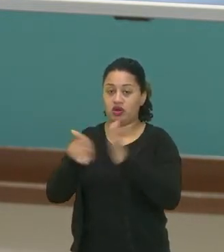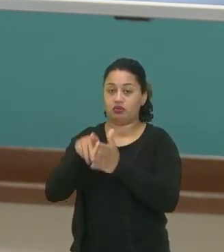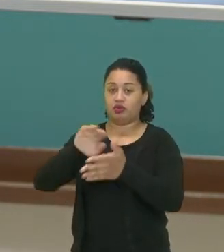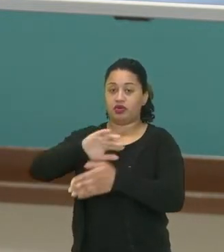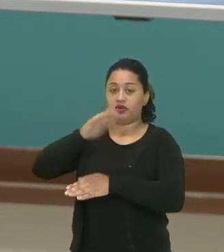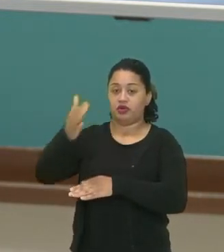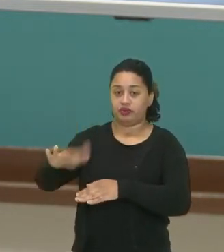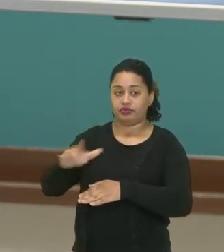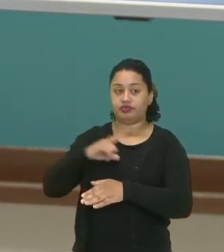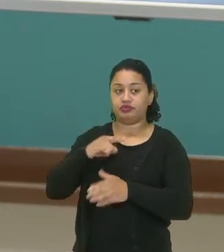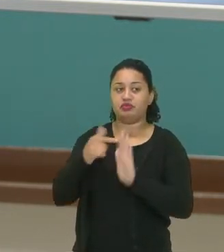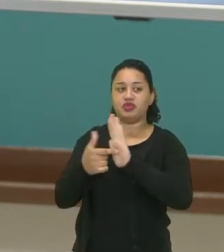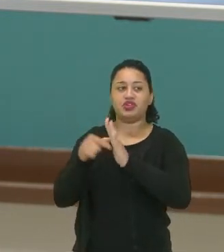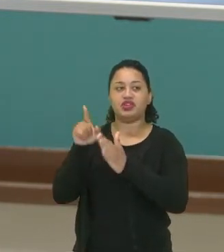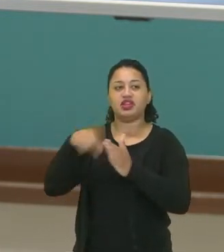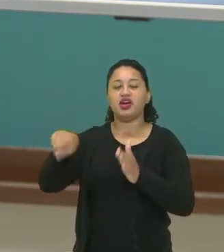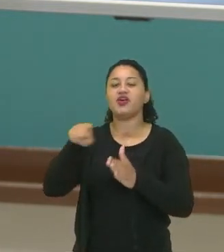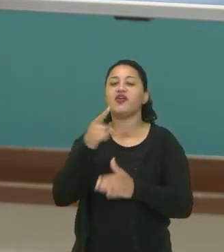essa região aqui,